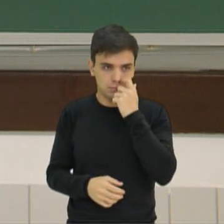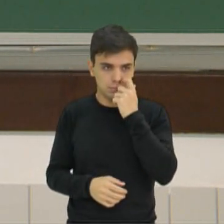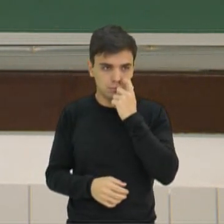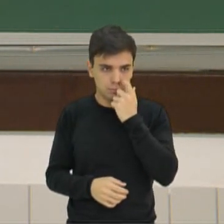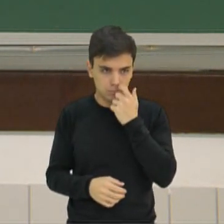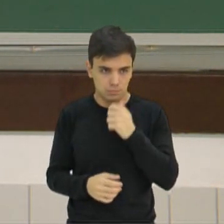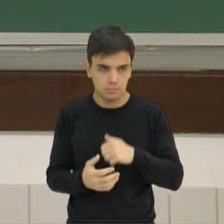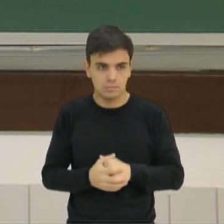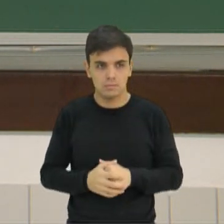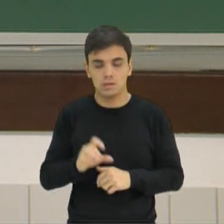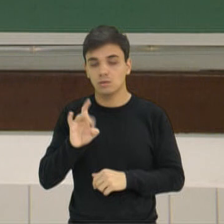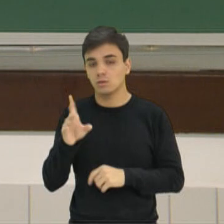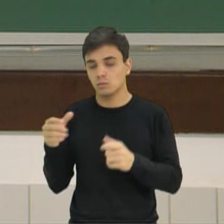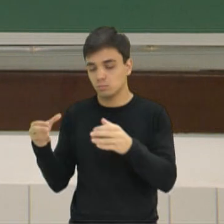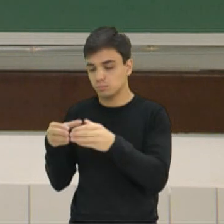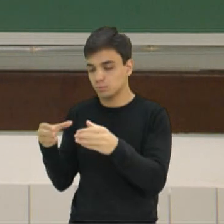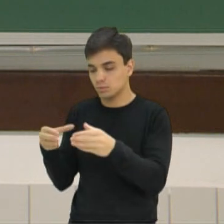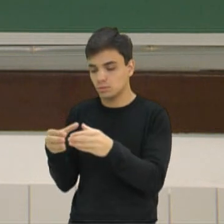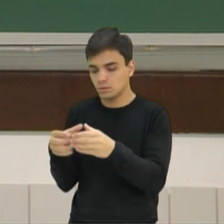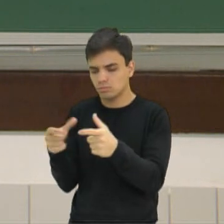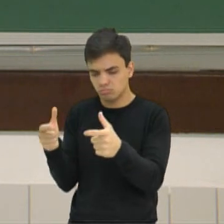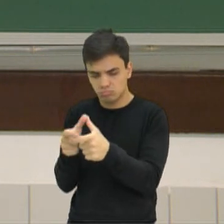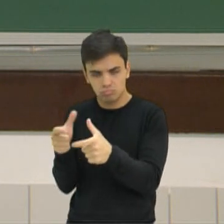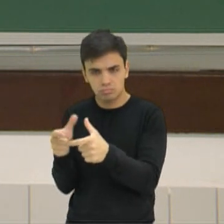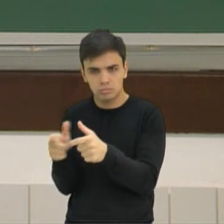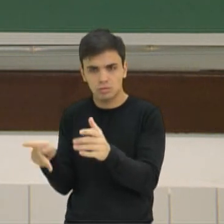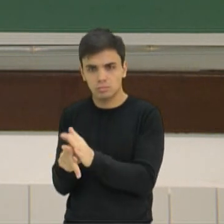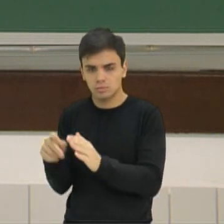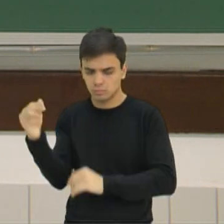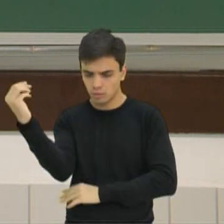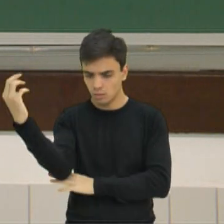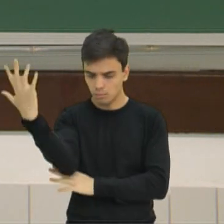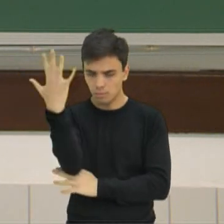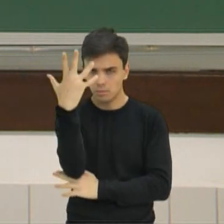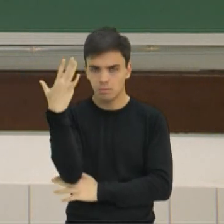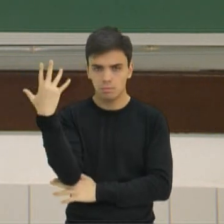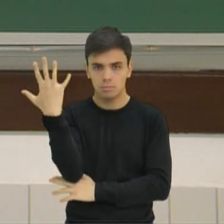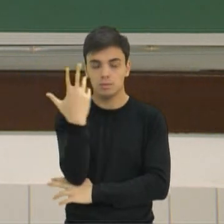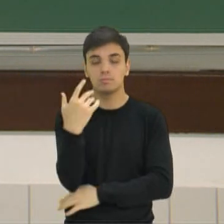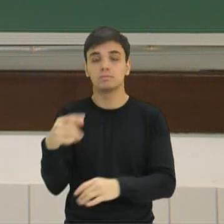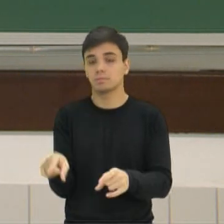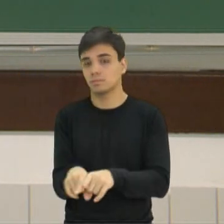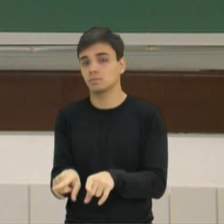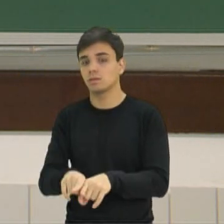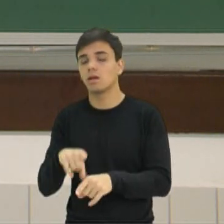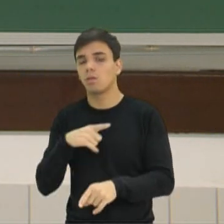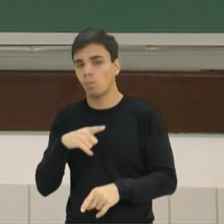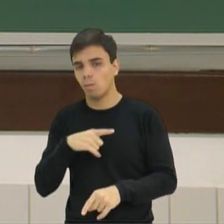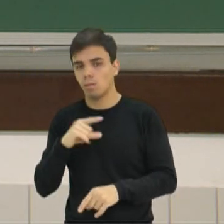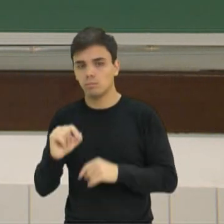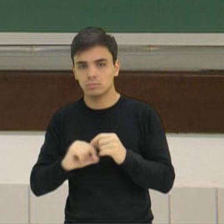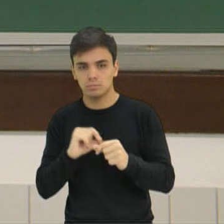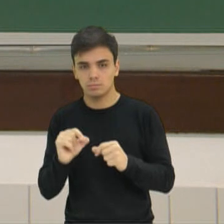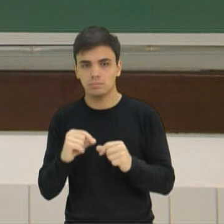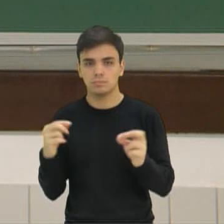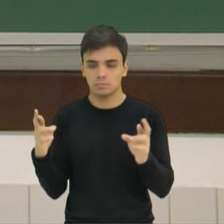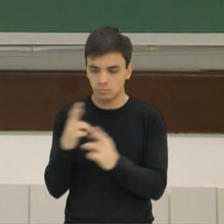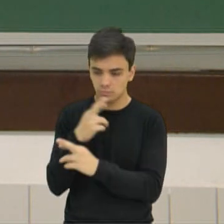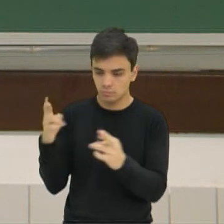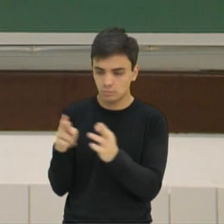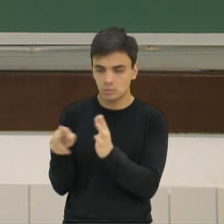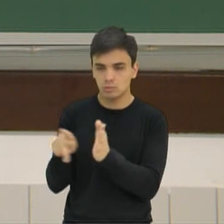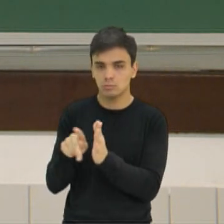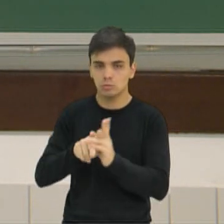Restou uma pequena parte, portanto, da Floresta Atlântica ali, né? E aí nós vamos ter ali a harmonia entre habitantes e o